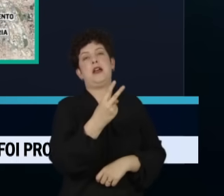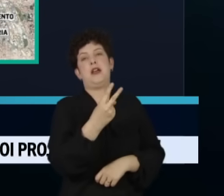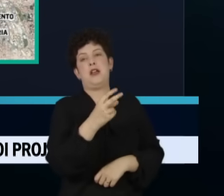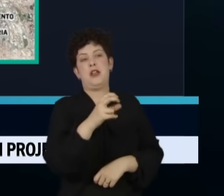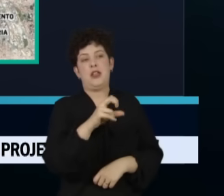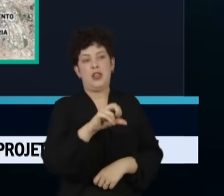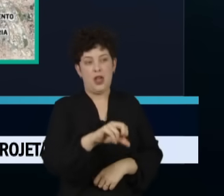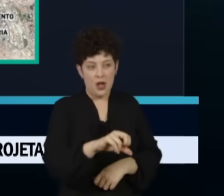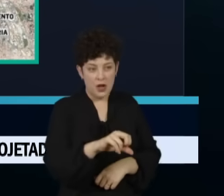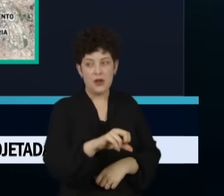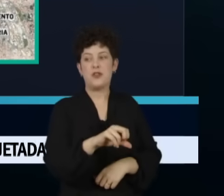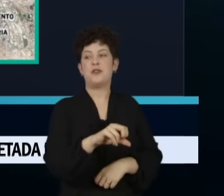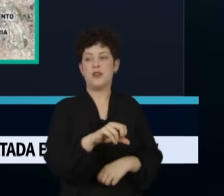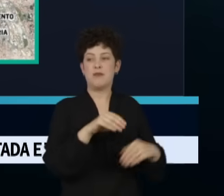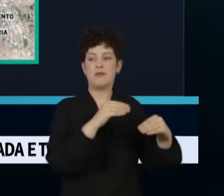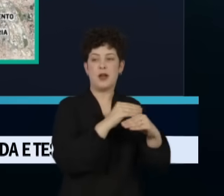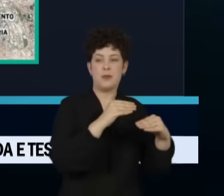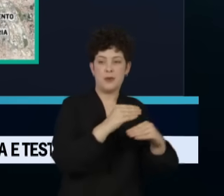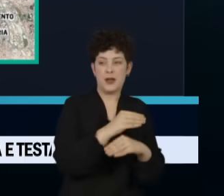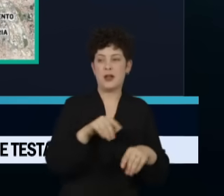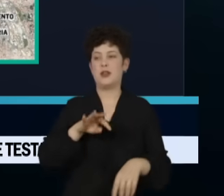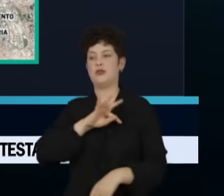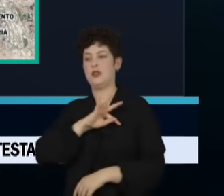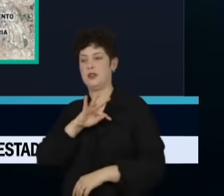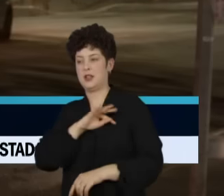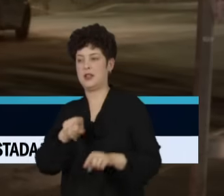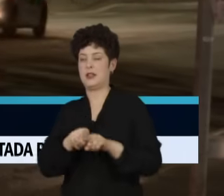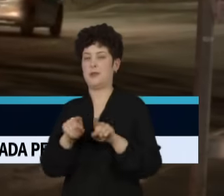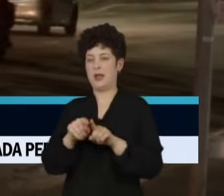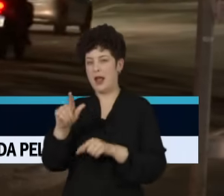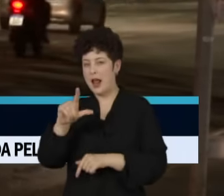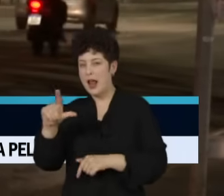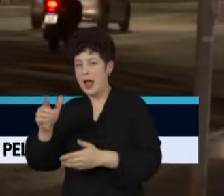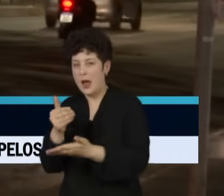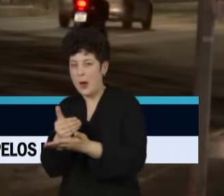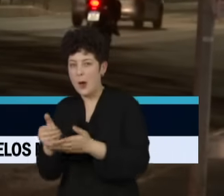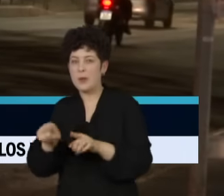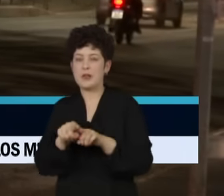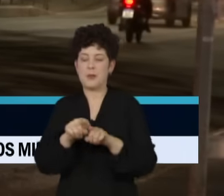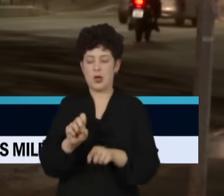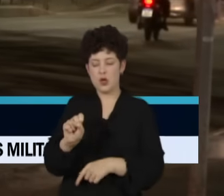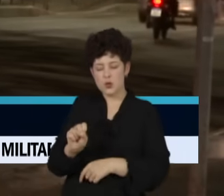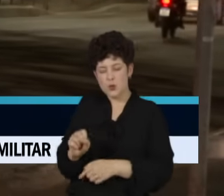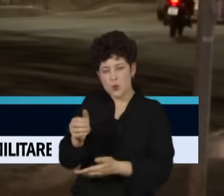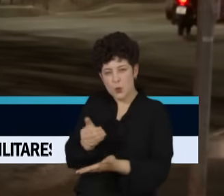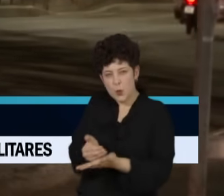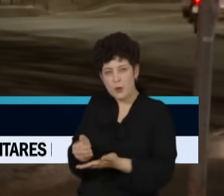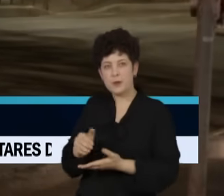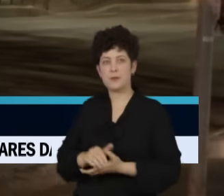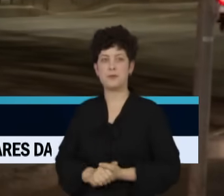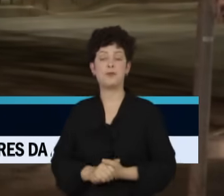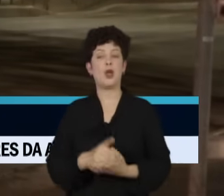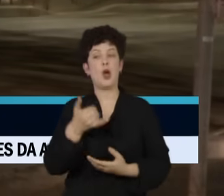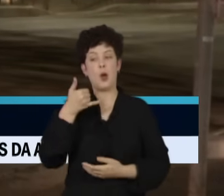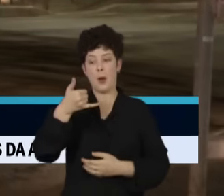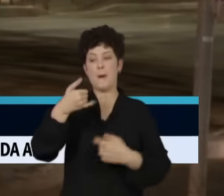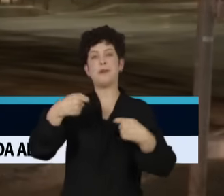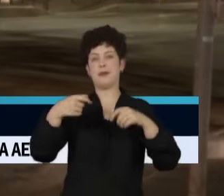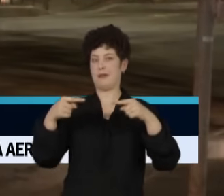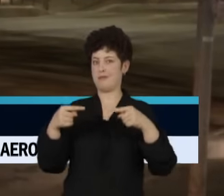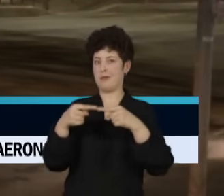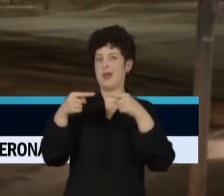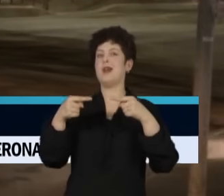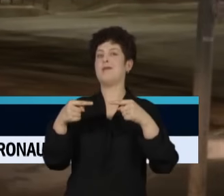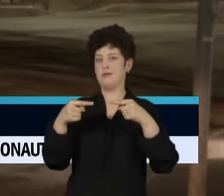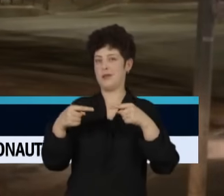Pega também uma parte da zona oeste e o início da zona sul. Para usufruir da nova tecnologia, o aparelho também precisa